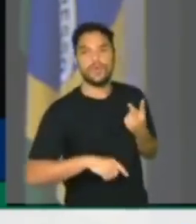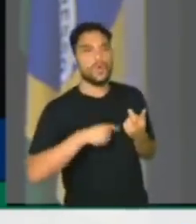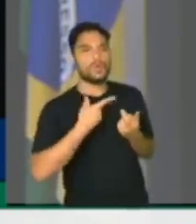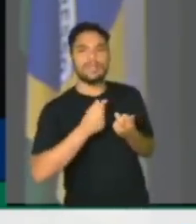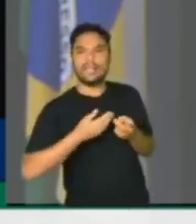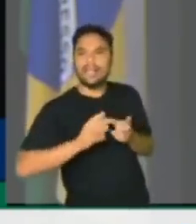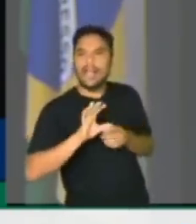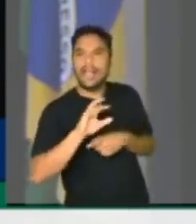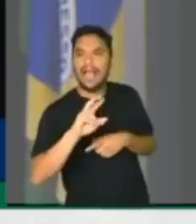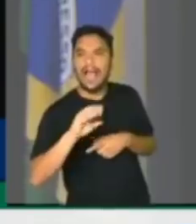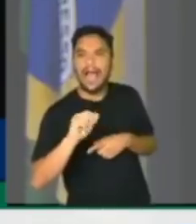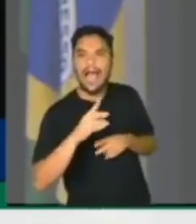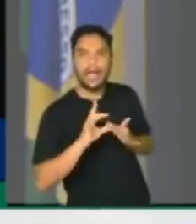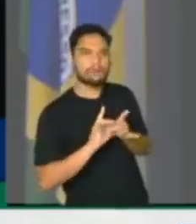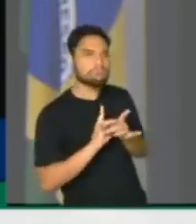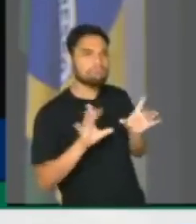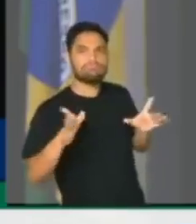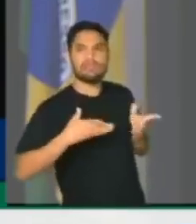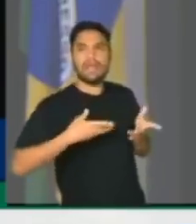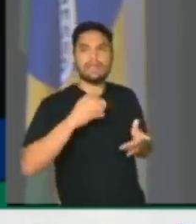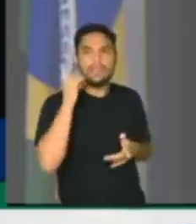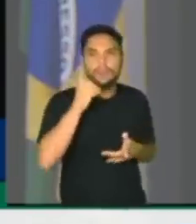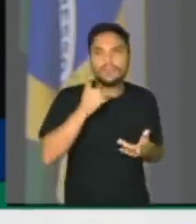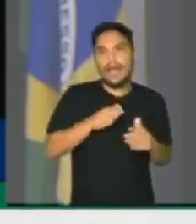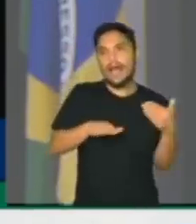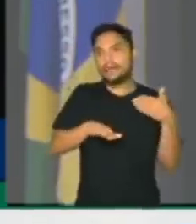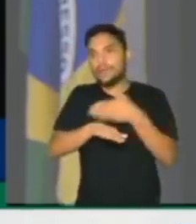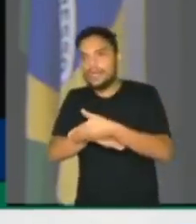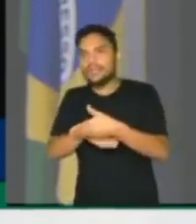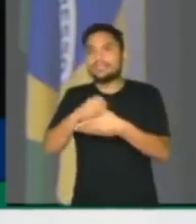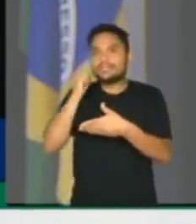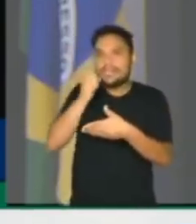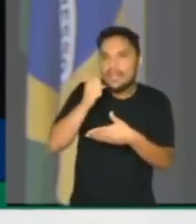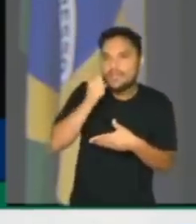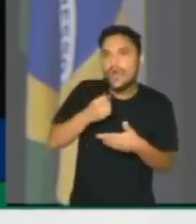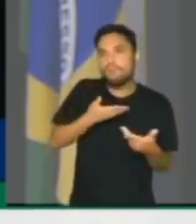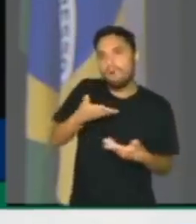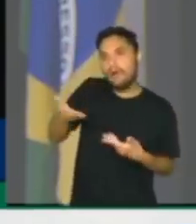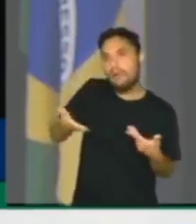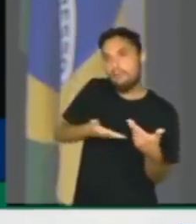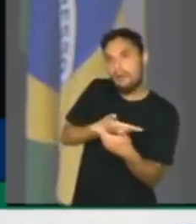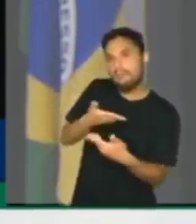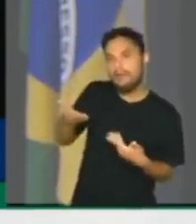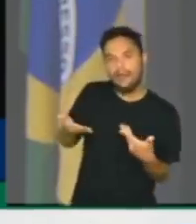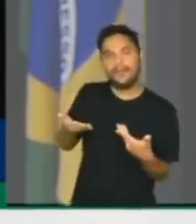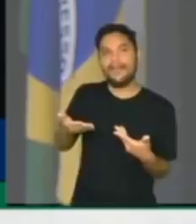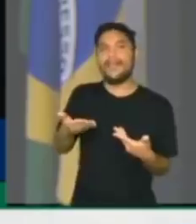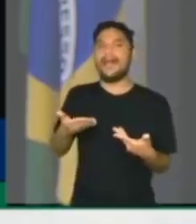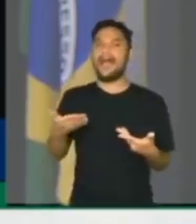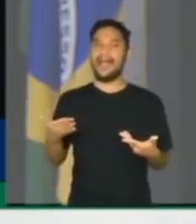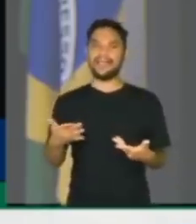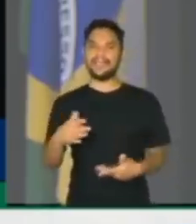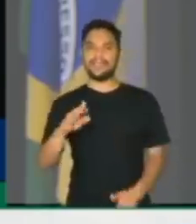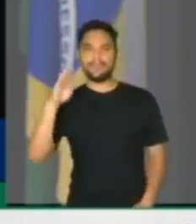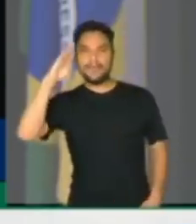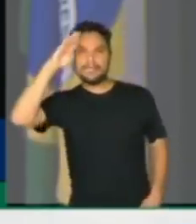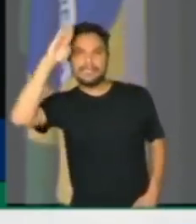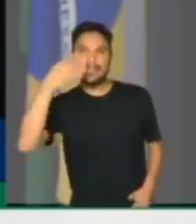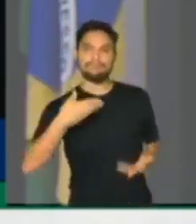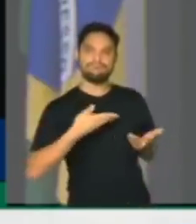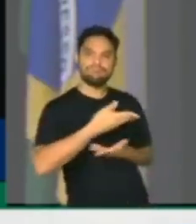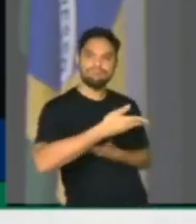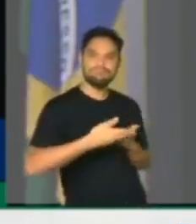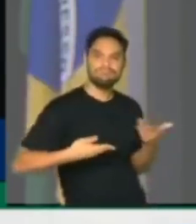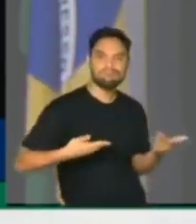distribuição de cargo tinha deputado articulando batendo na porta de senador em senador para ser indicado aí não tinha nova